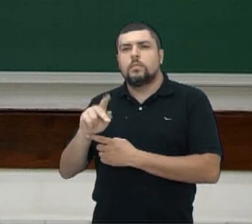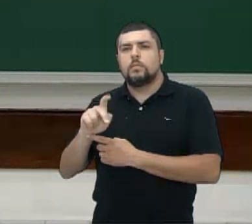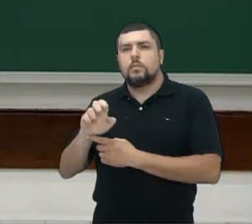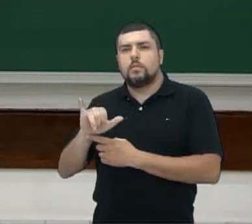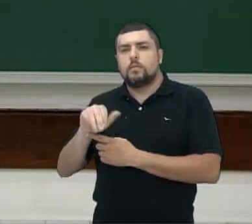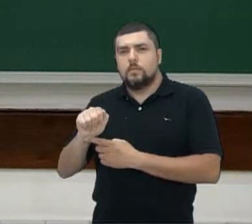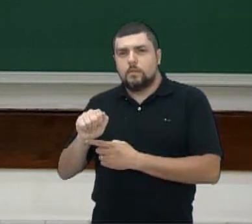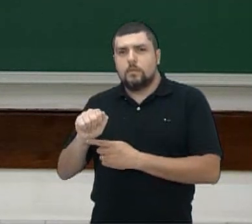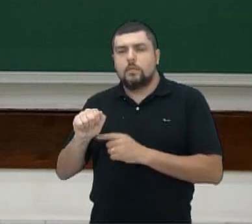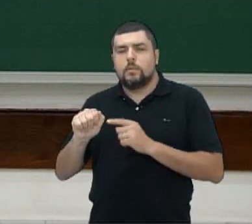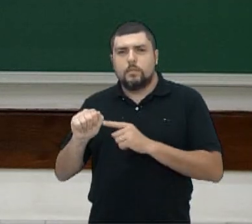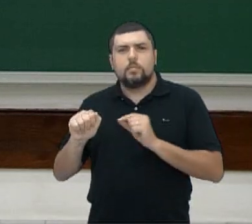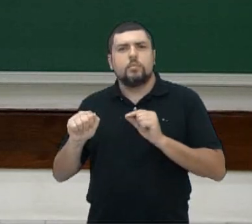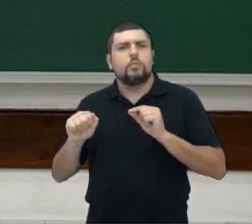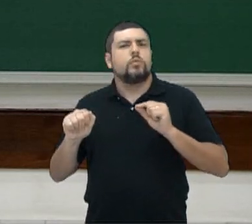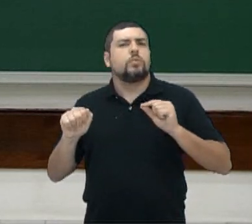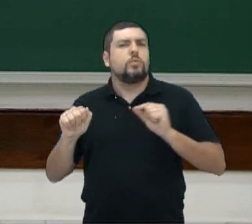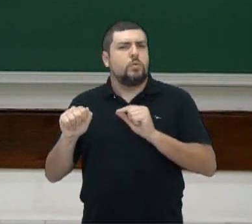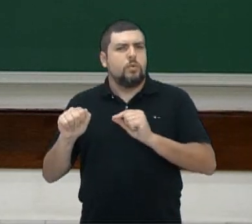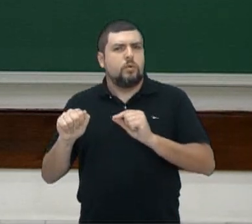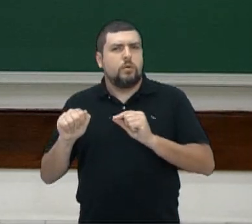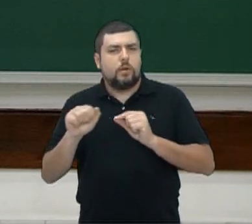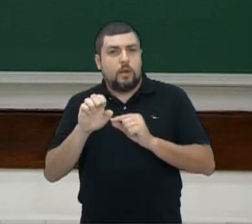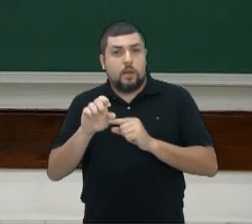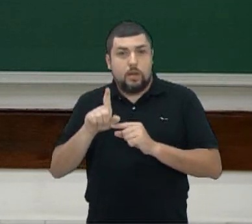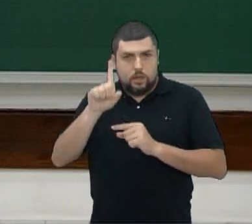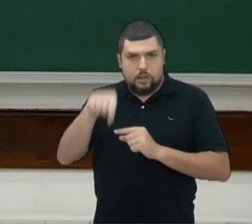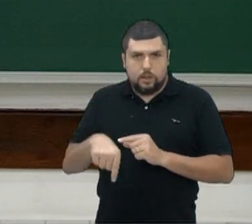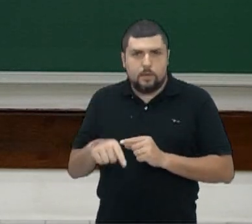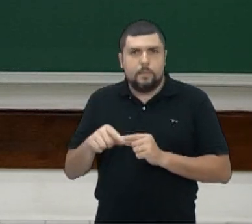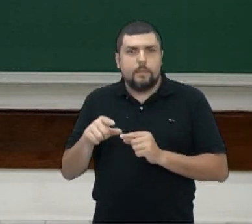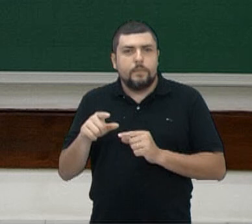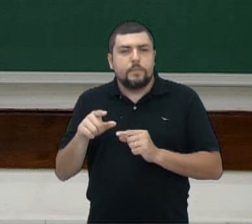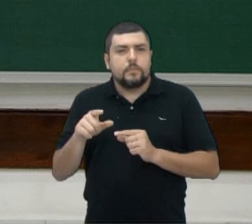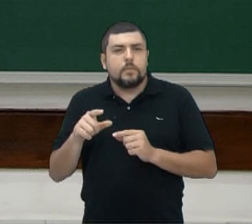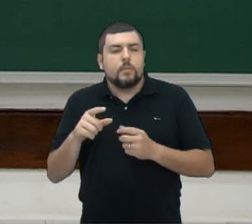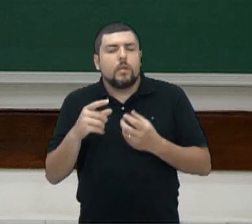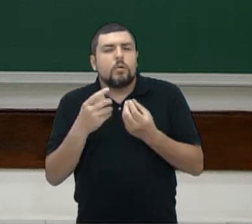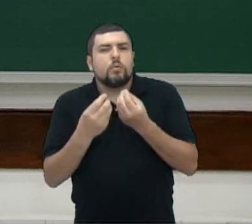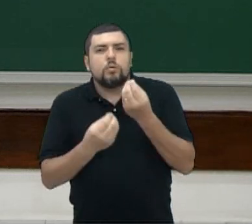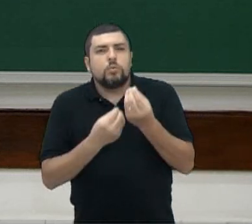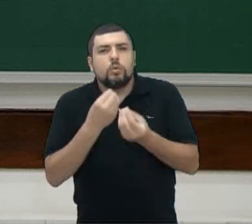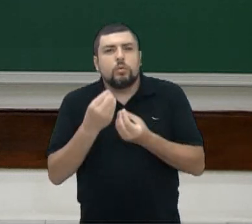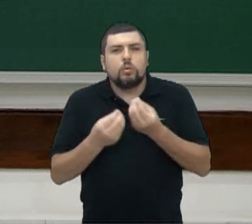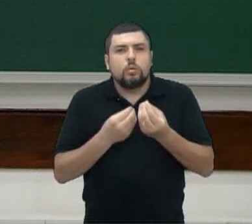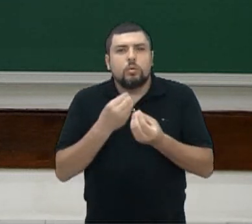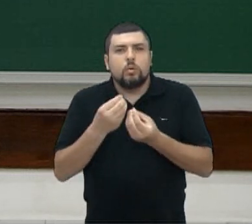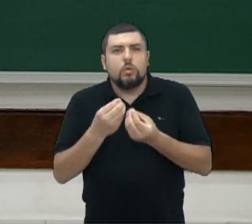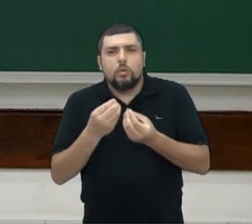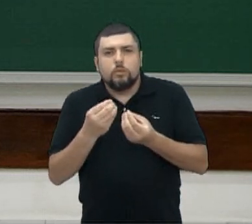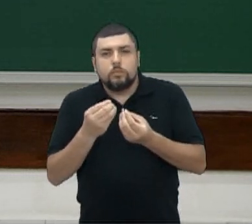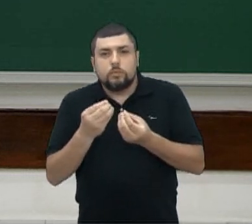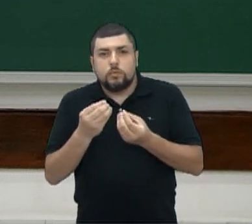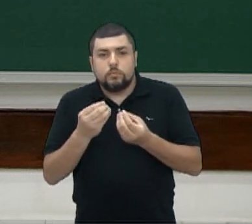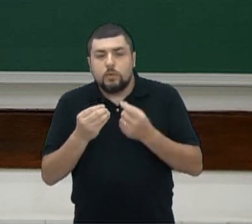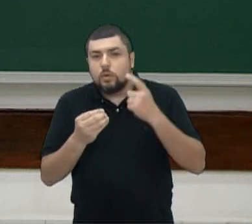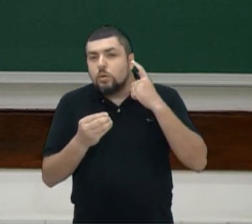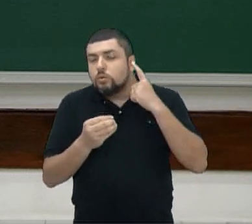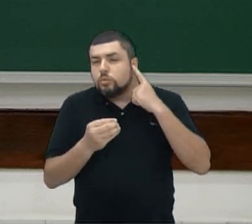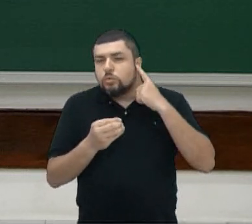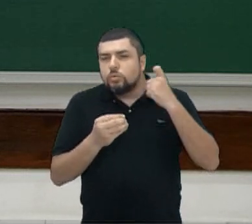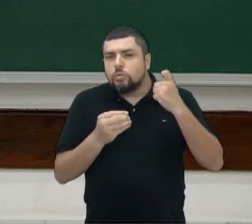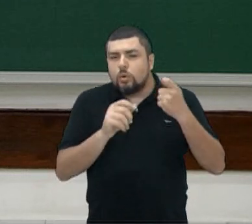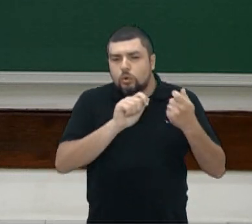Que as onomatopeias são maneiras de descrever determinados